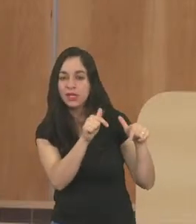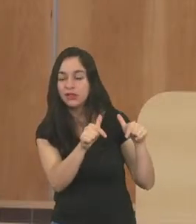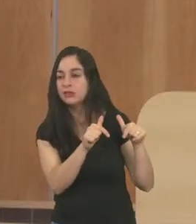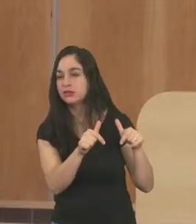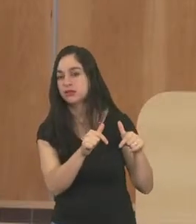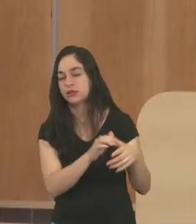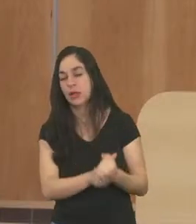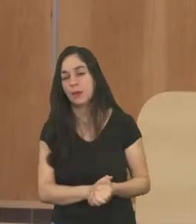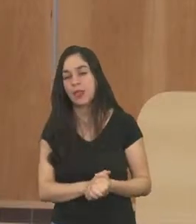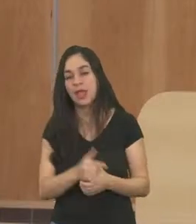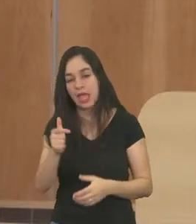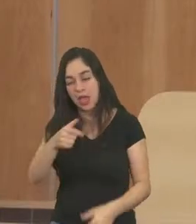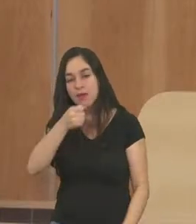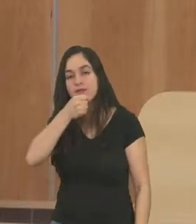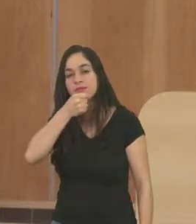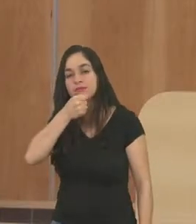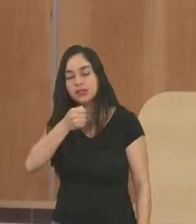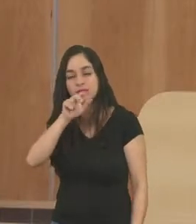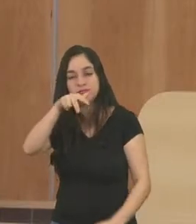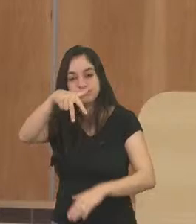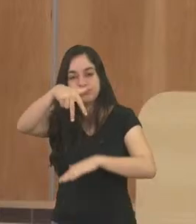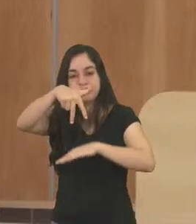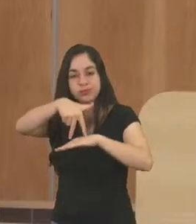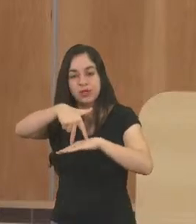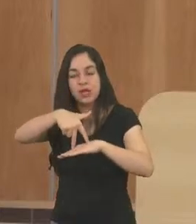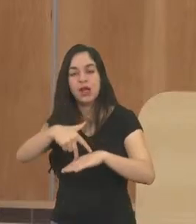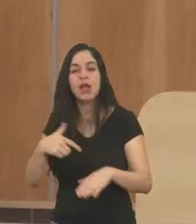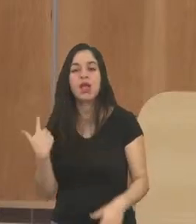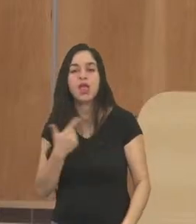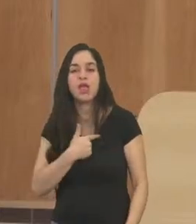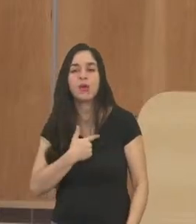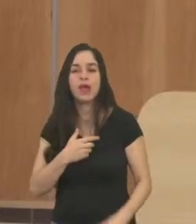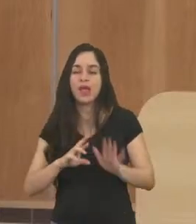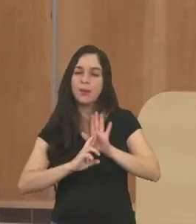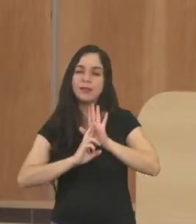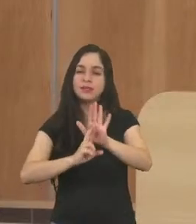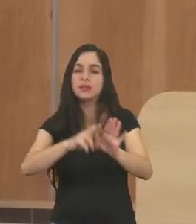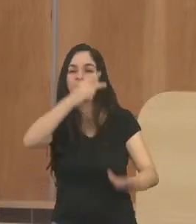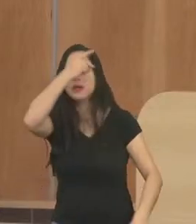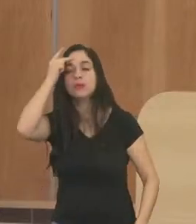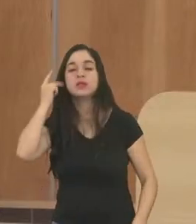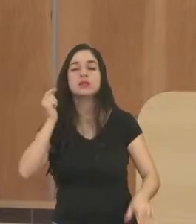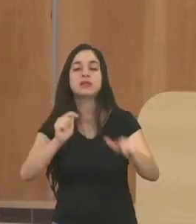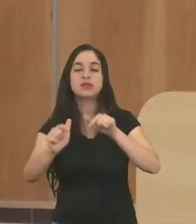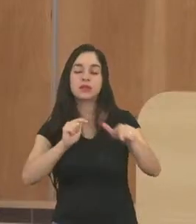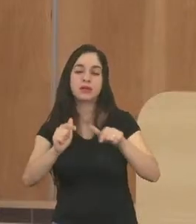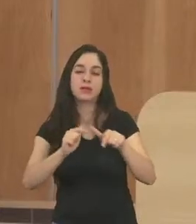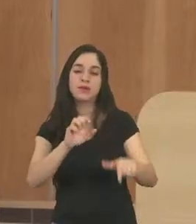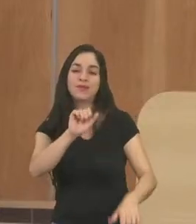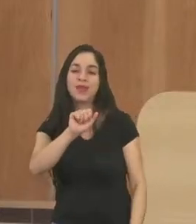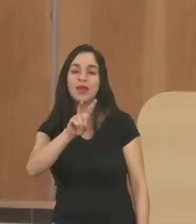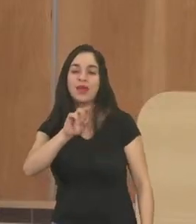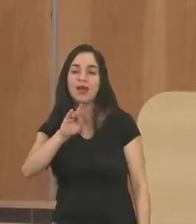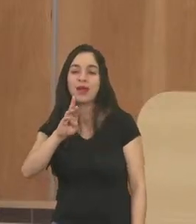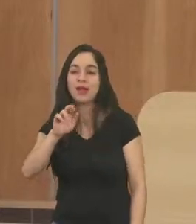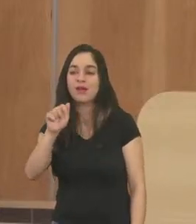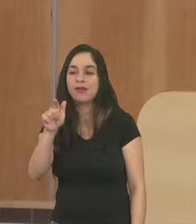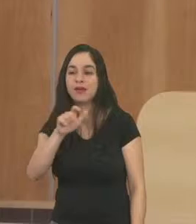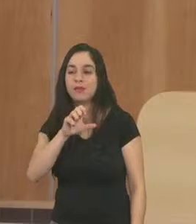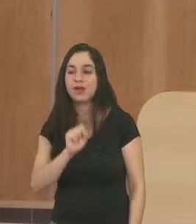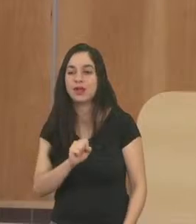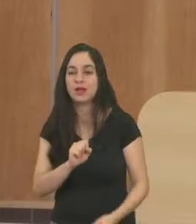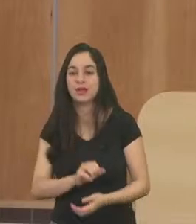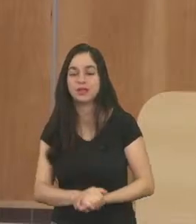nesse microfone da tribuna, é a voz dos trabalhadores da Avibraz, empresa localizada aqui em Jacareí, que estão